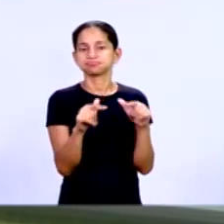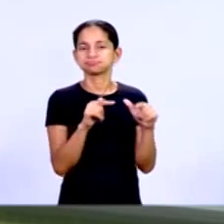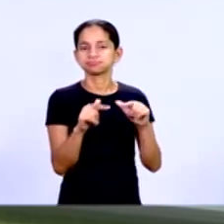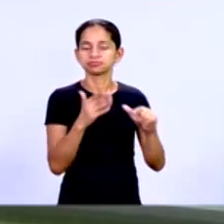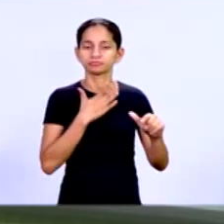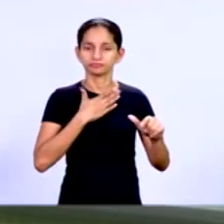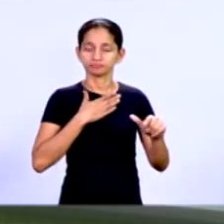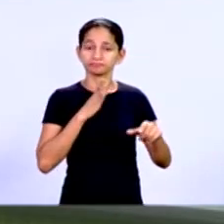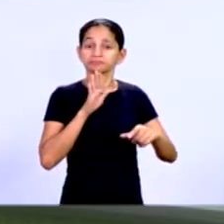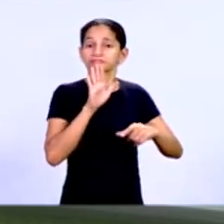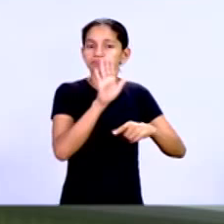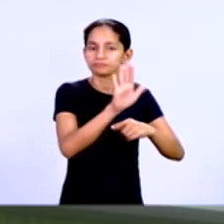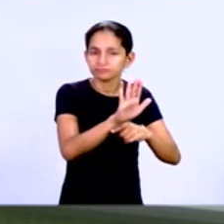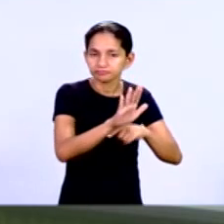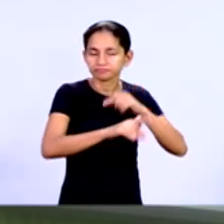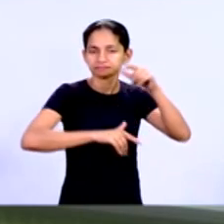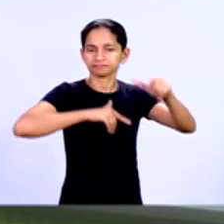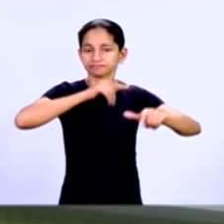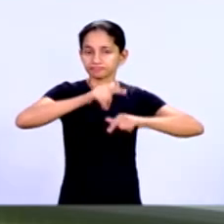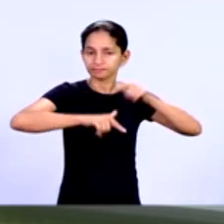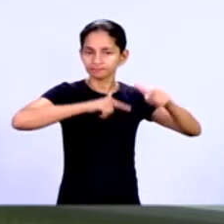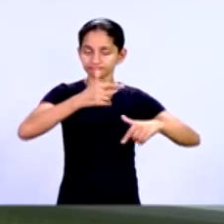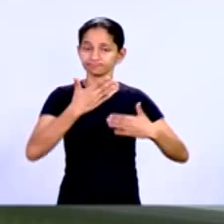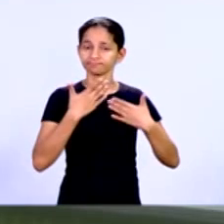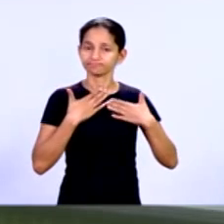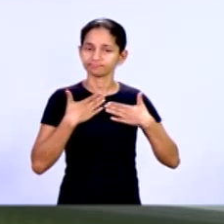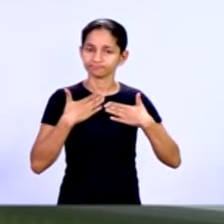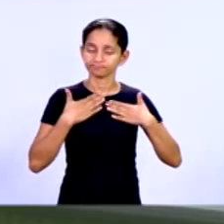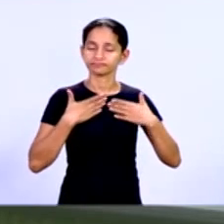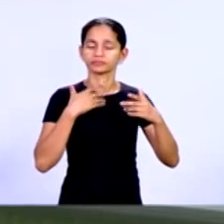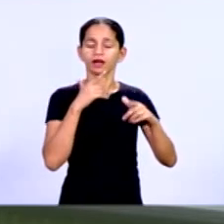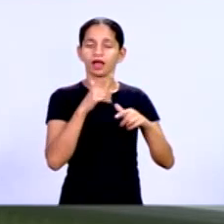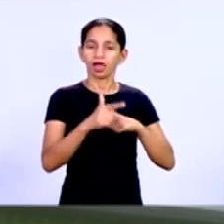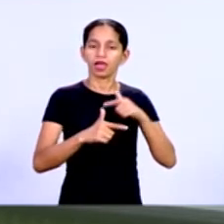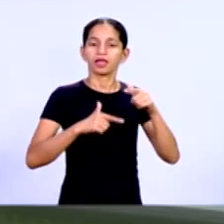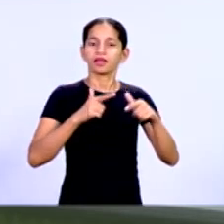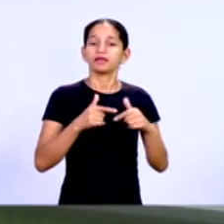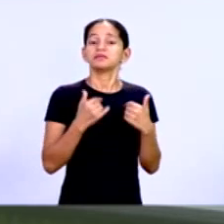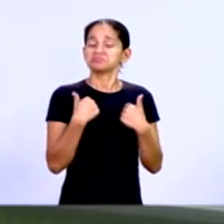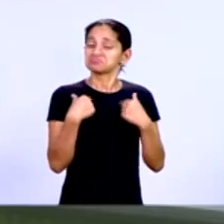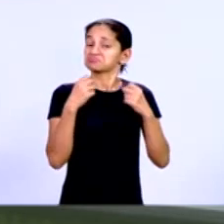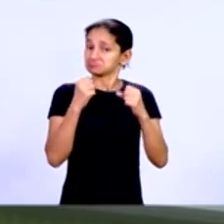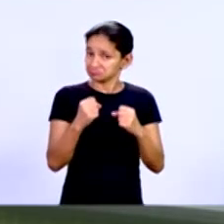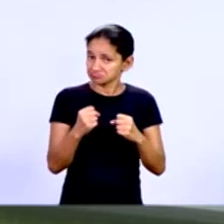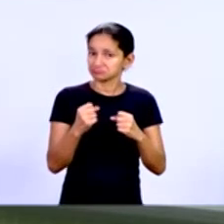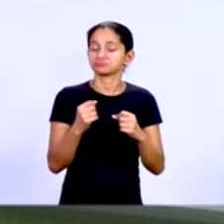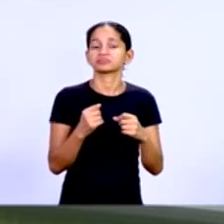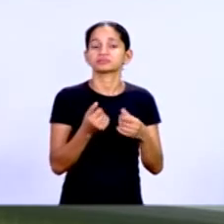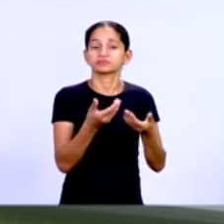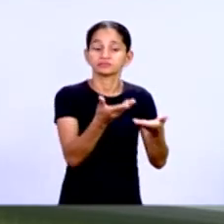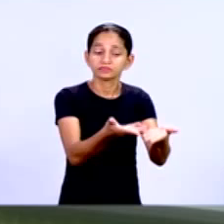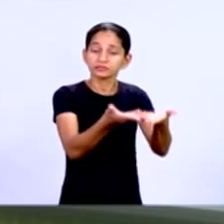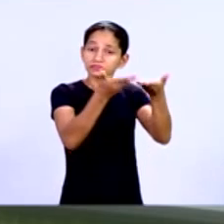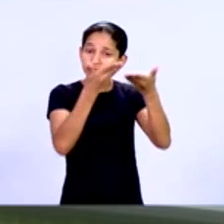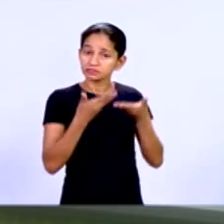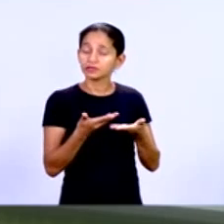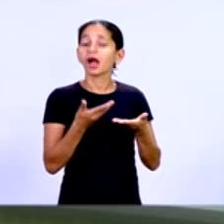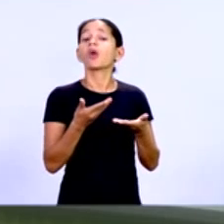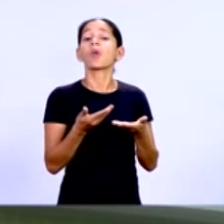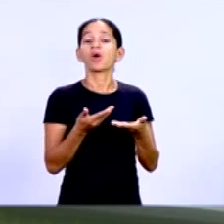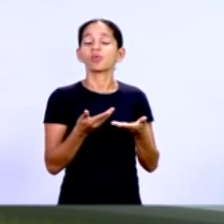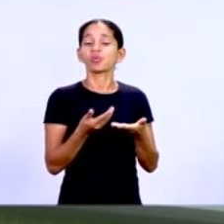você forneceu um serviço, você deu sua contribuição de mão de obra como um trabalhador e você recebe em troca